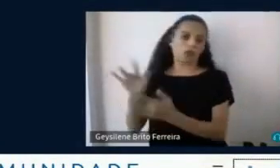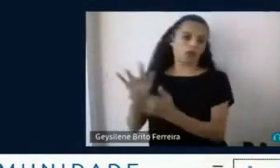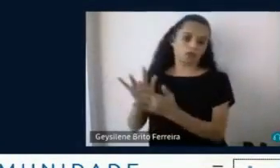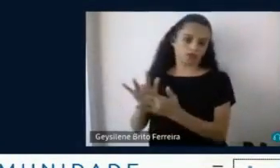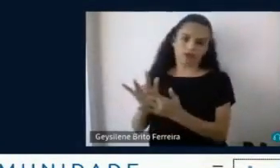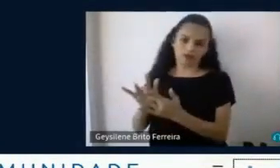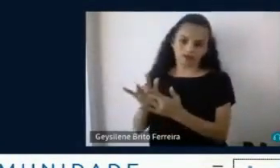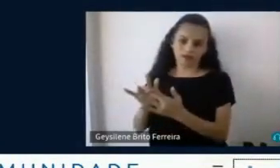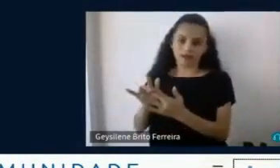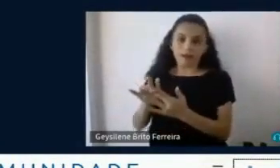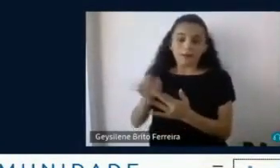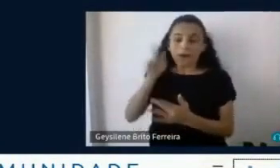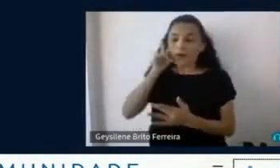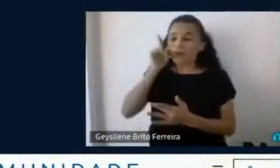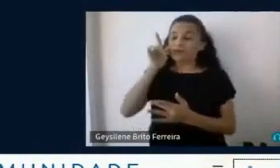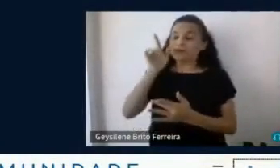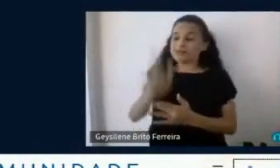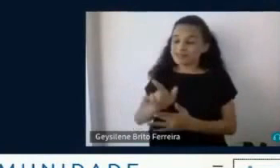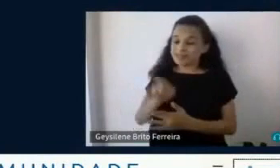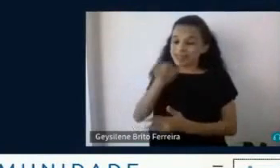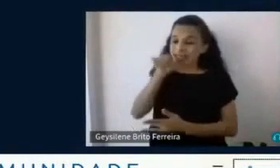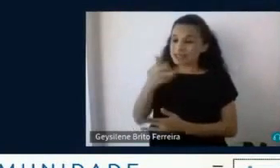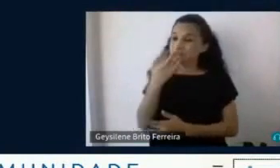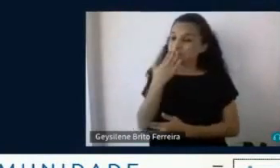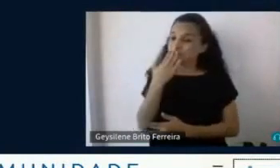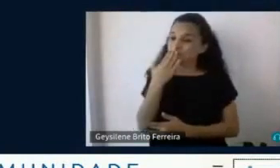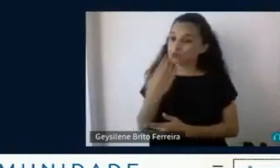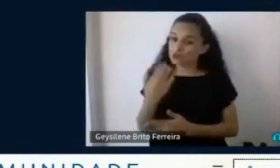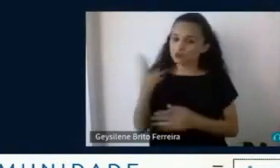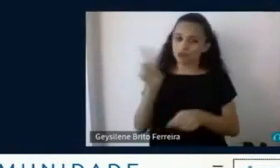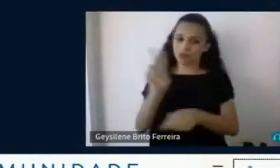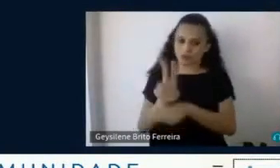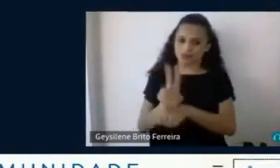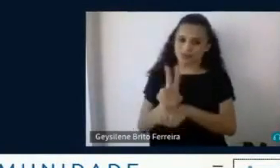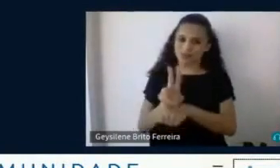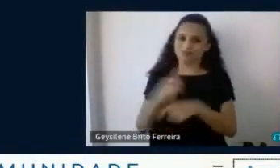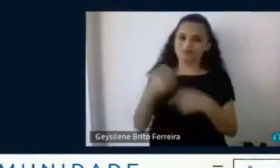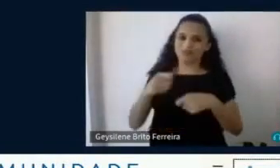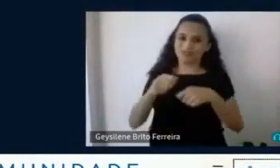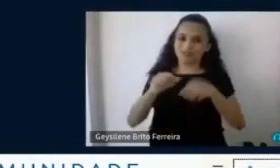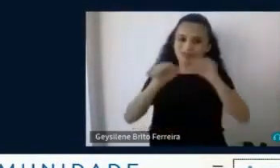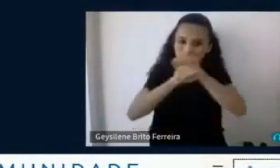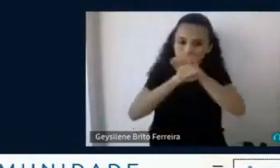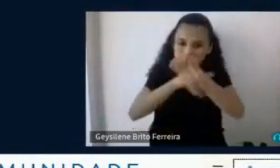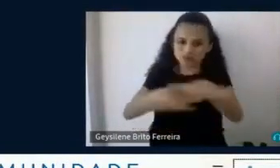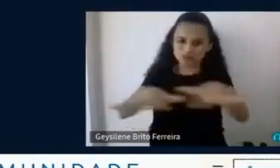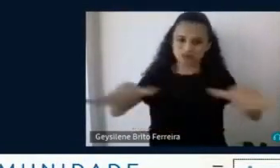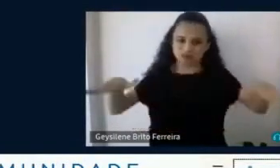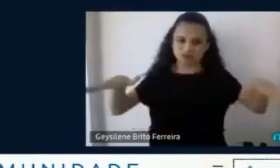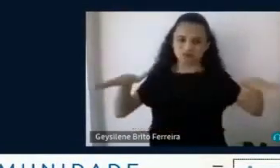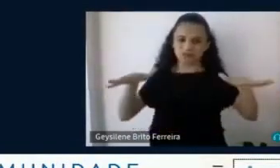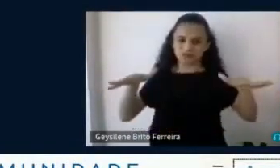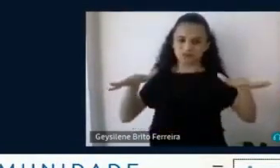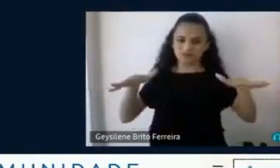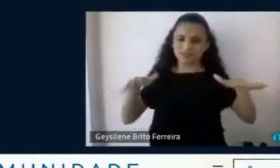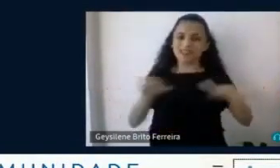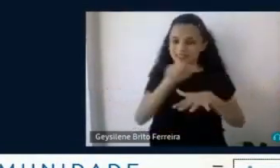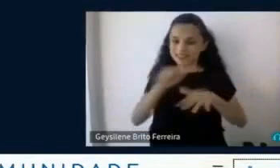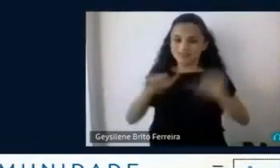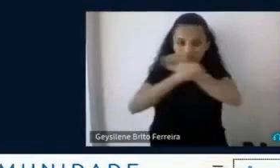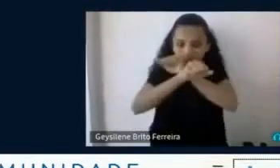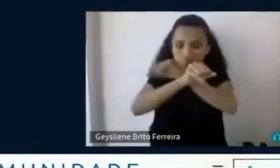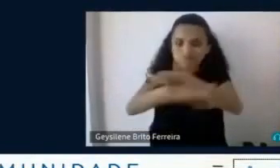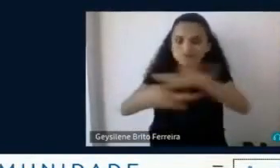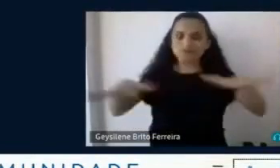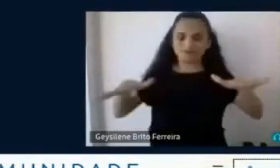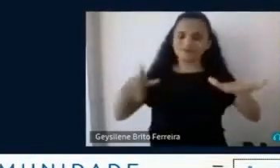imunidade rebanho, eu tenho que ter muita gente infectada. E para ter muita gente infectada, eu vou ter muita gente que vai morrer. Então, não